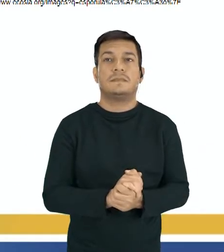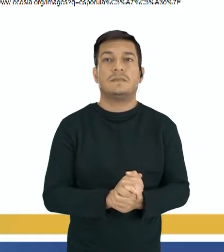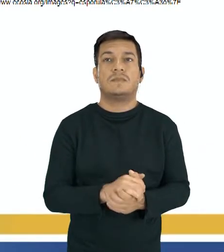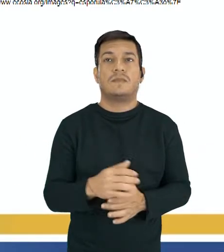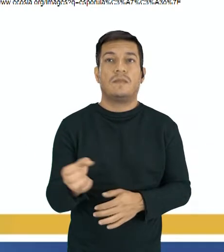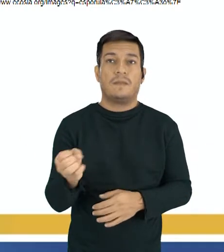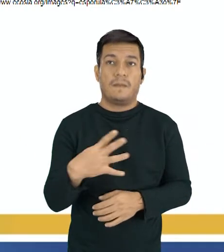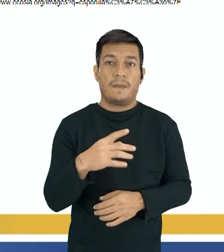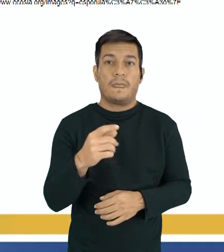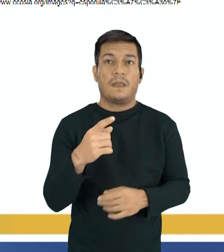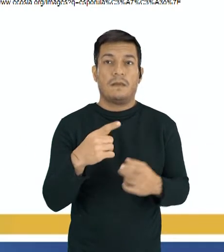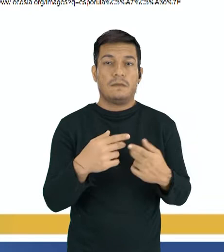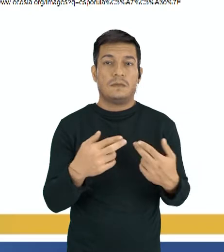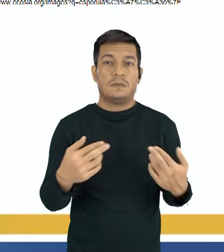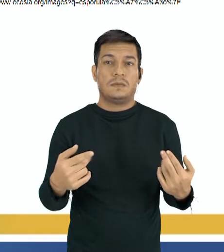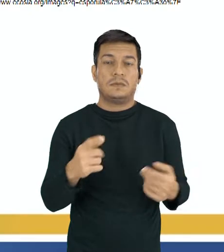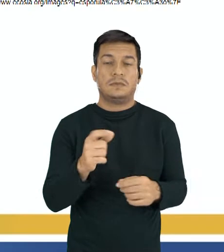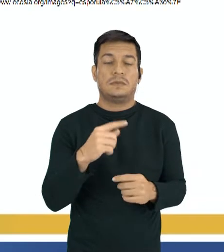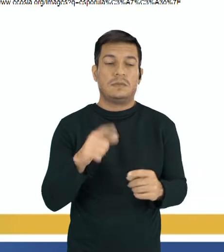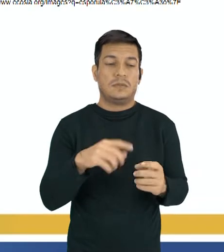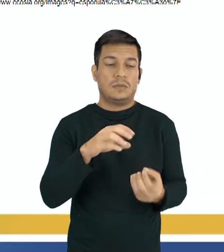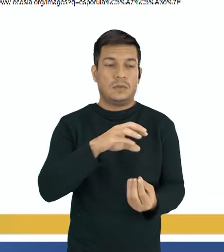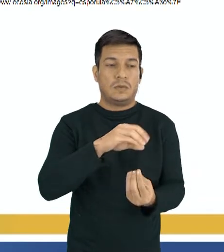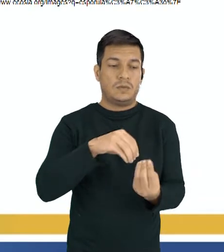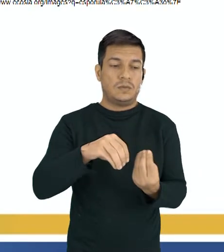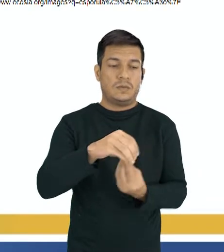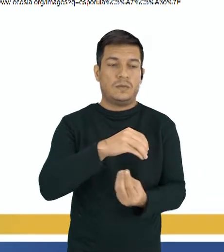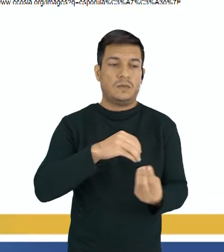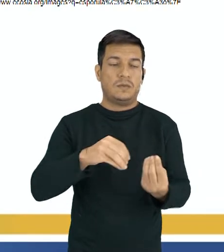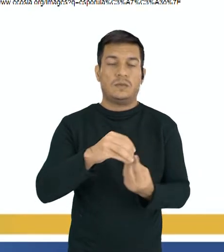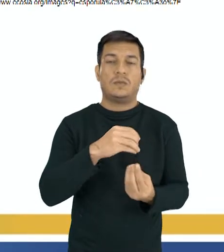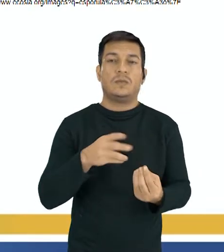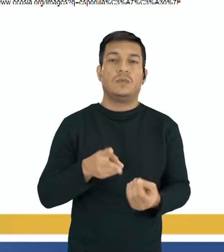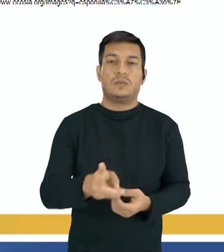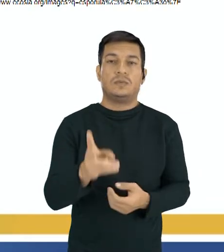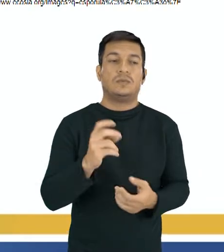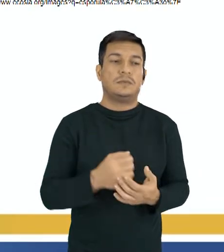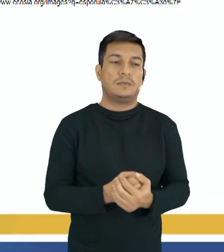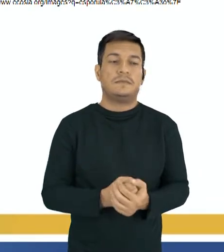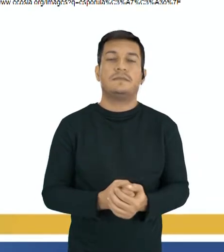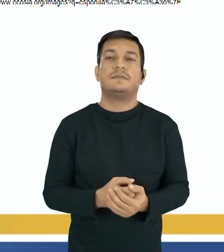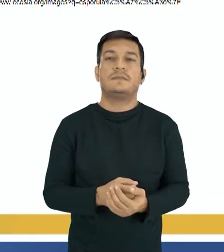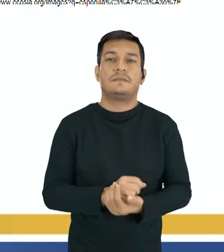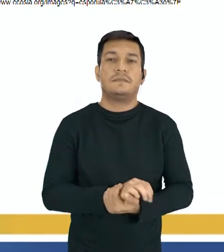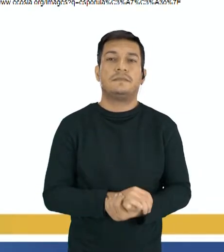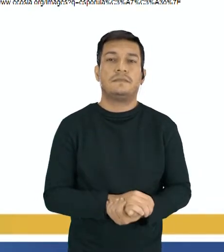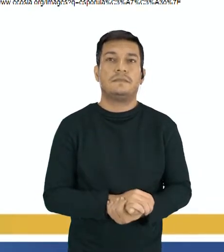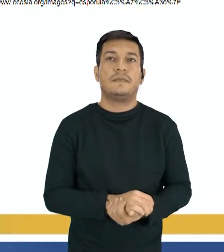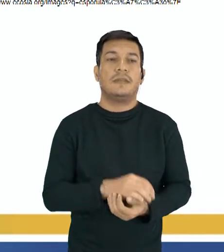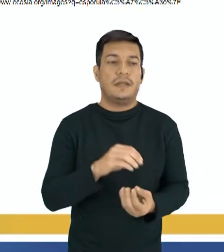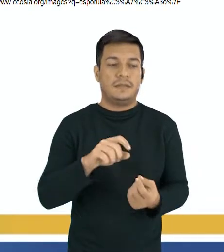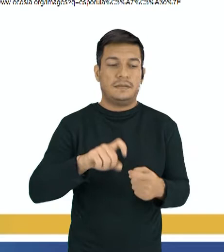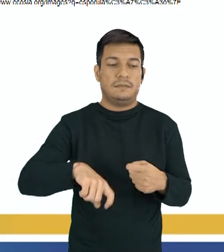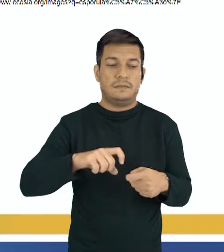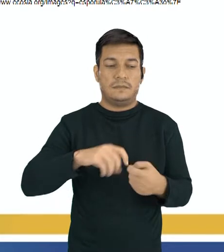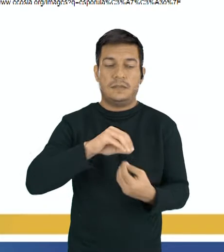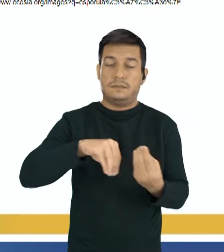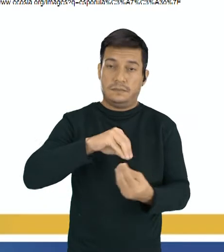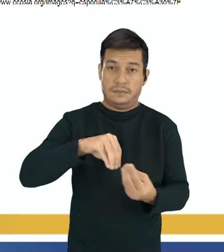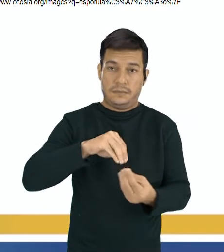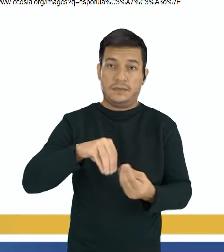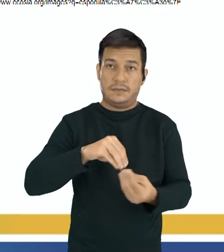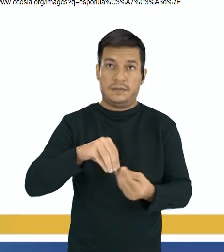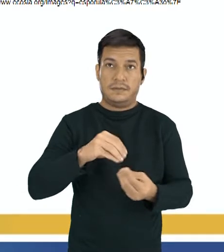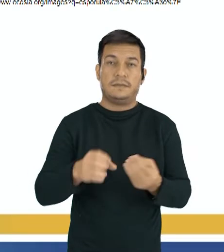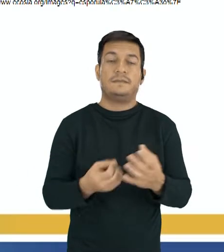fixar em novos substratos para que esses fungos continuem se reproduzindo, mas é uma reprodução assexuada. Nós